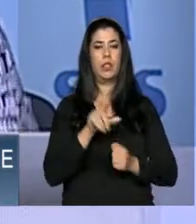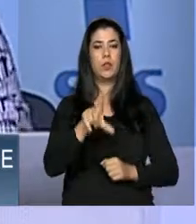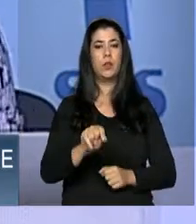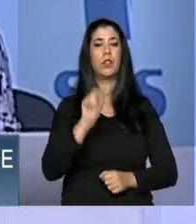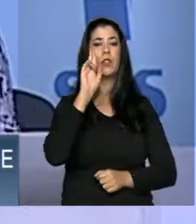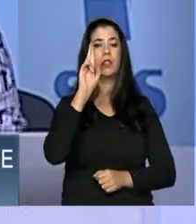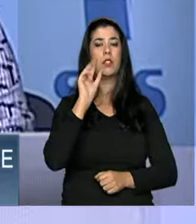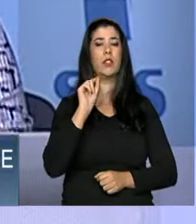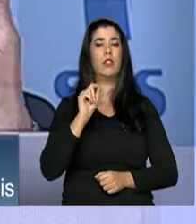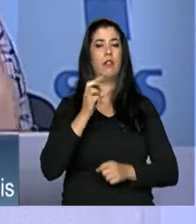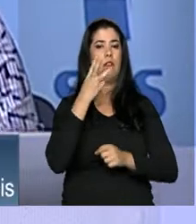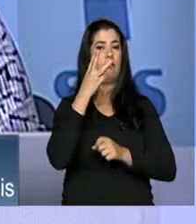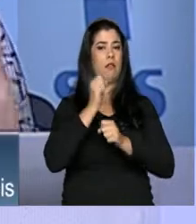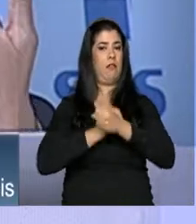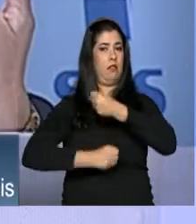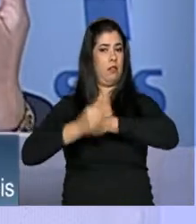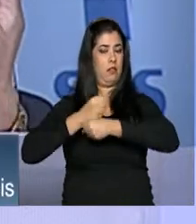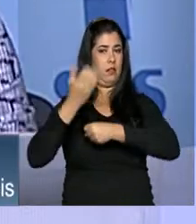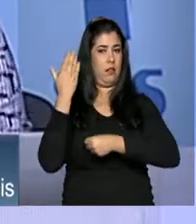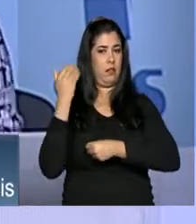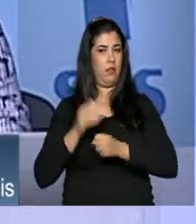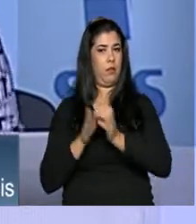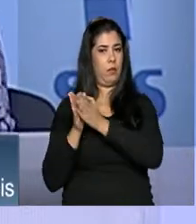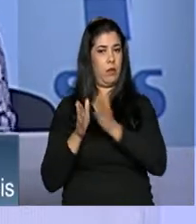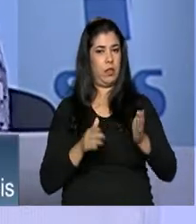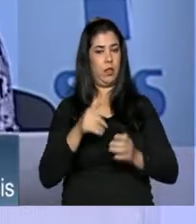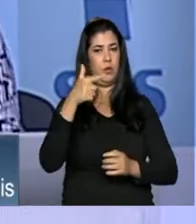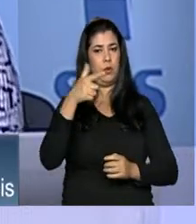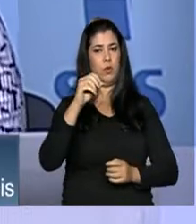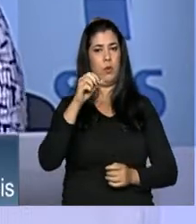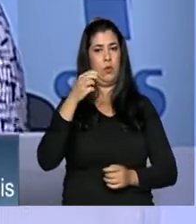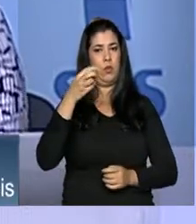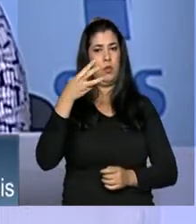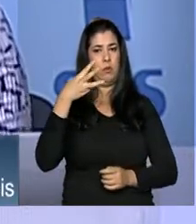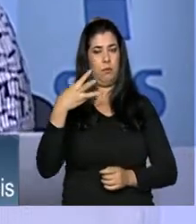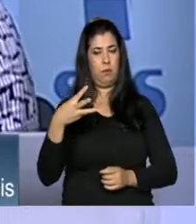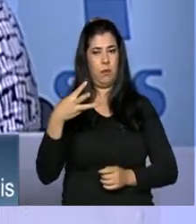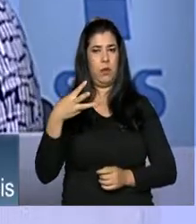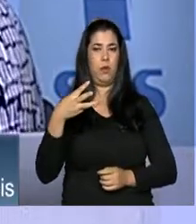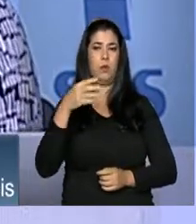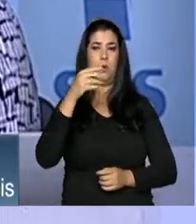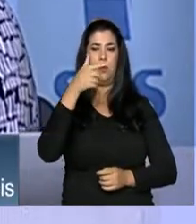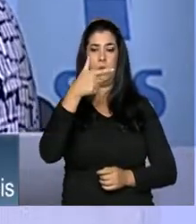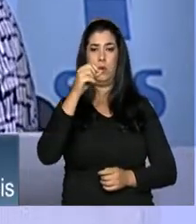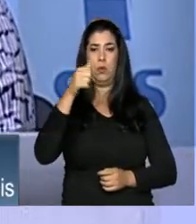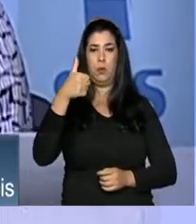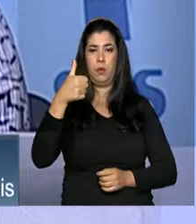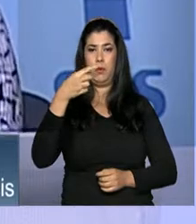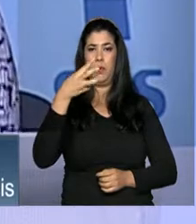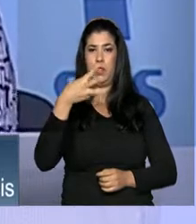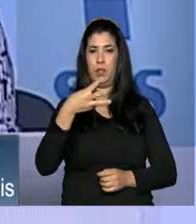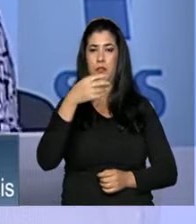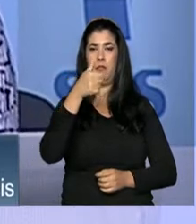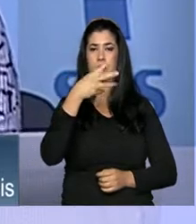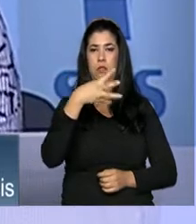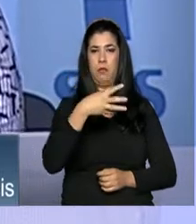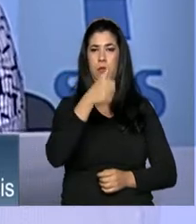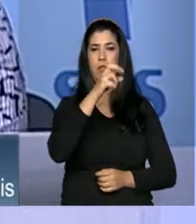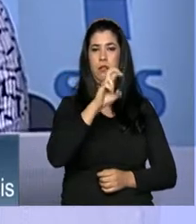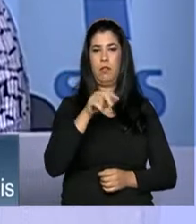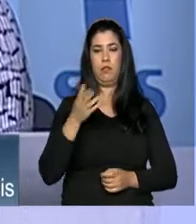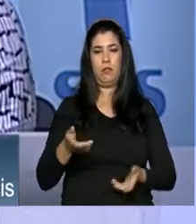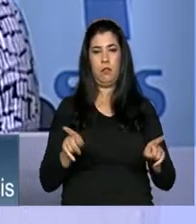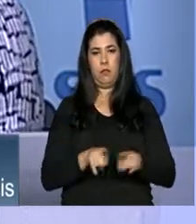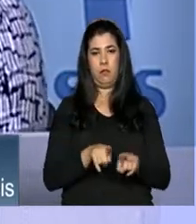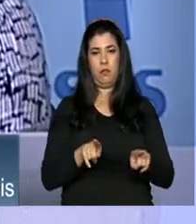que há 3 anos, de 2012, 13 e 14, com uma primeira tendência de